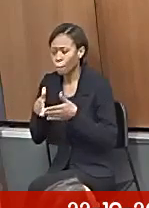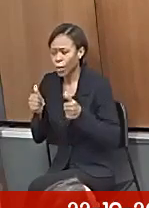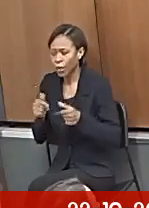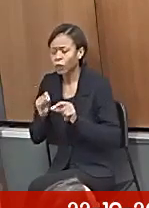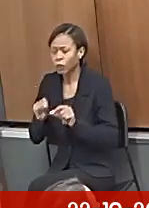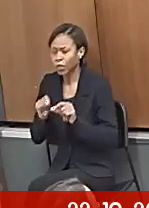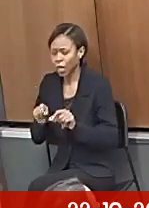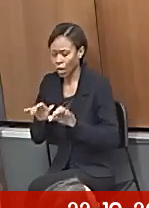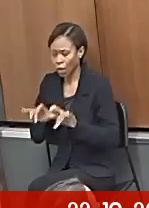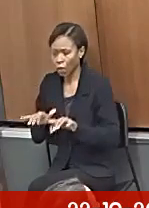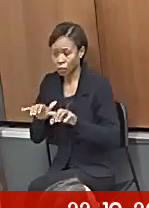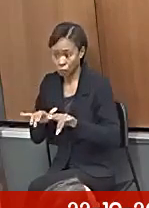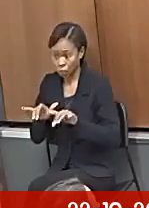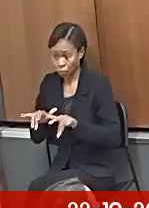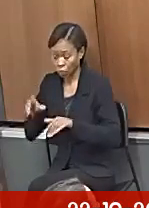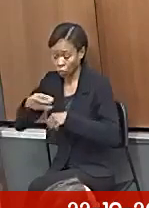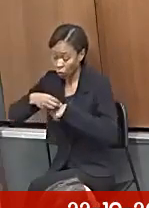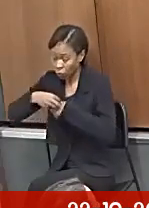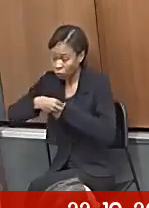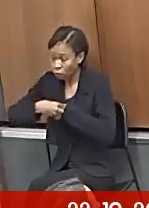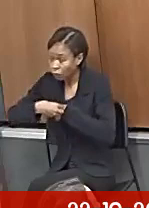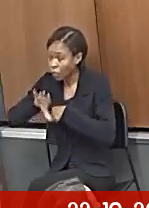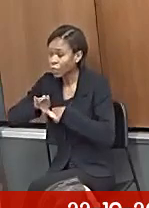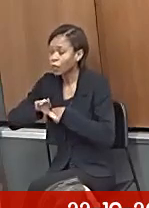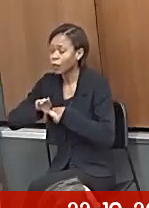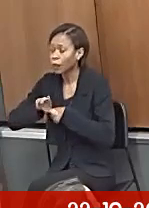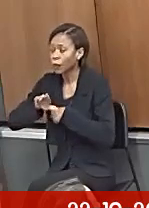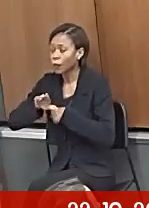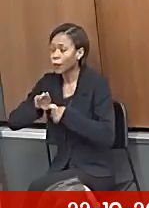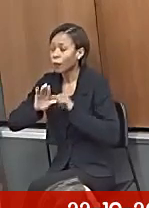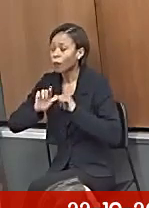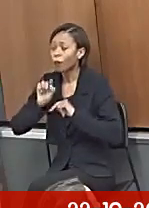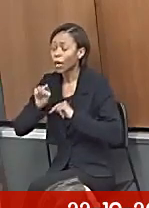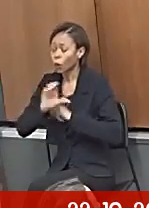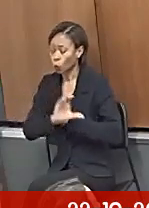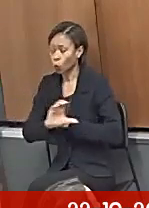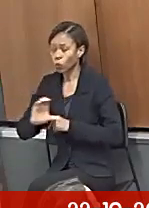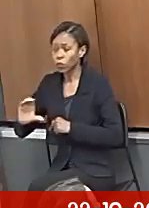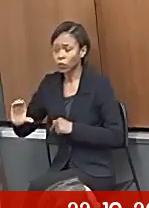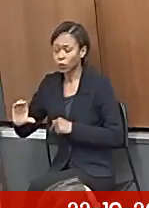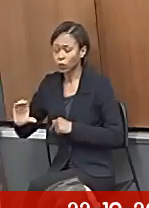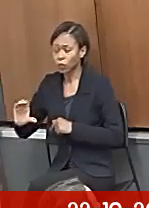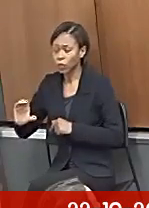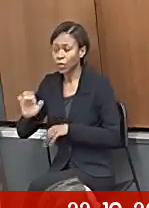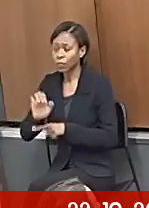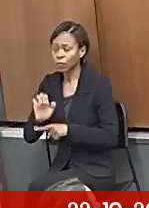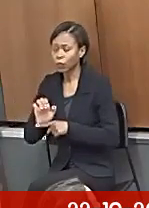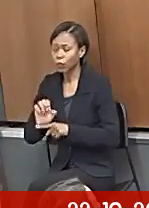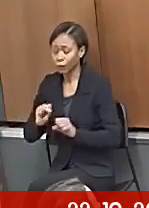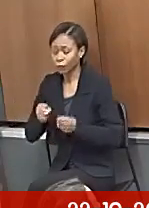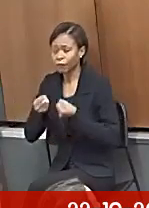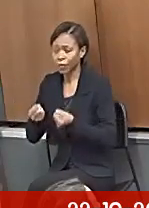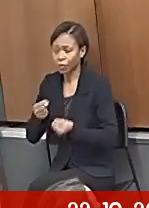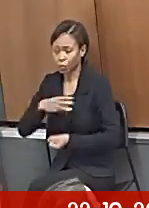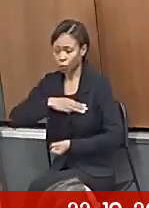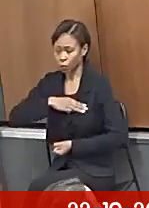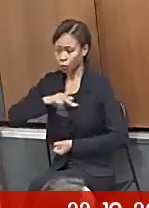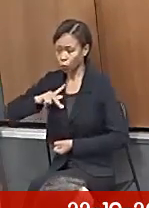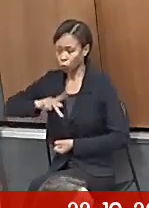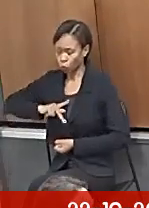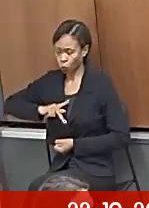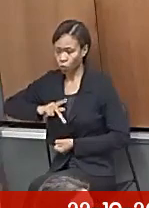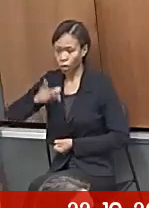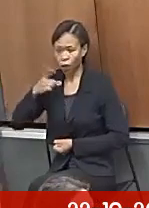notas taquigráficas sejam enviadas para a coordenadora estadual da Defesa da Educação do Ministério Público, a doutora